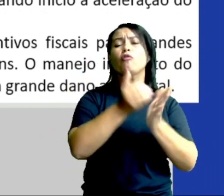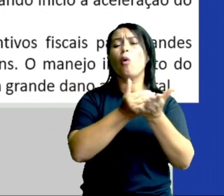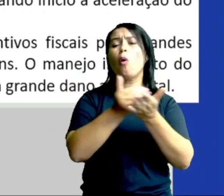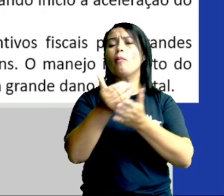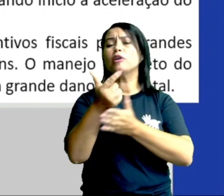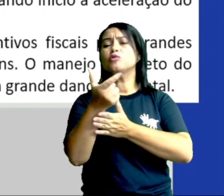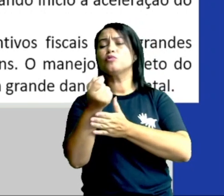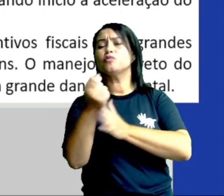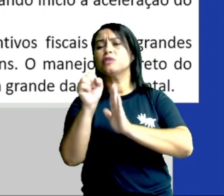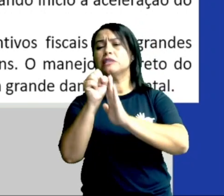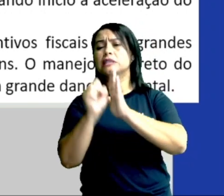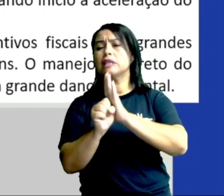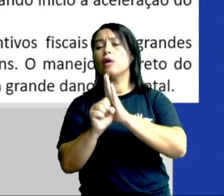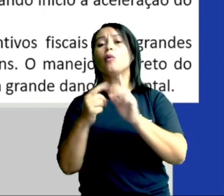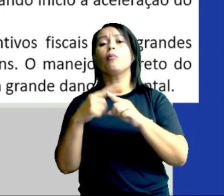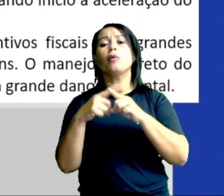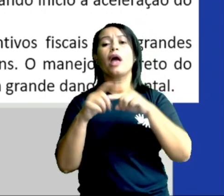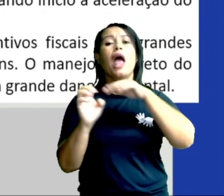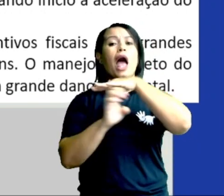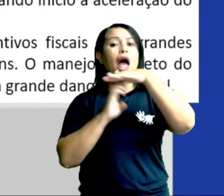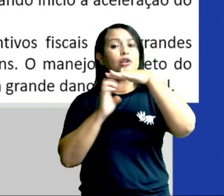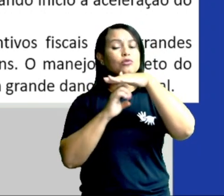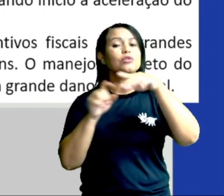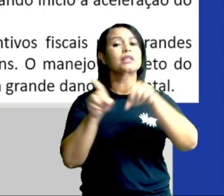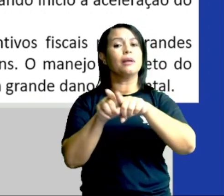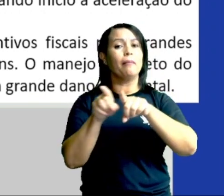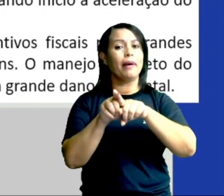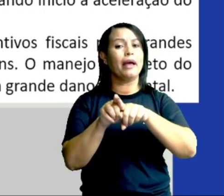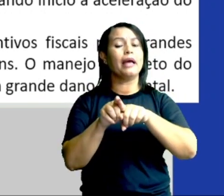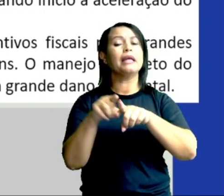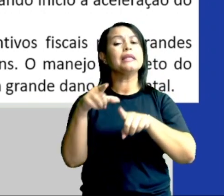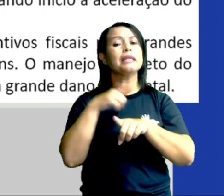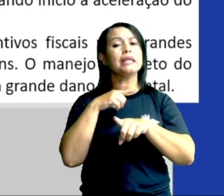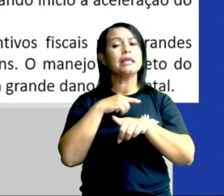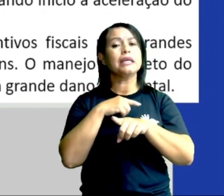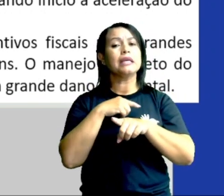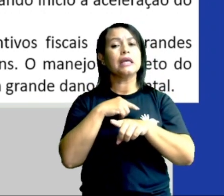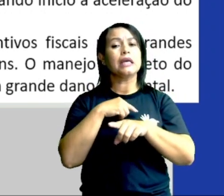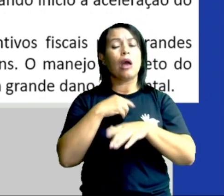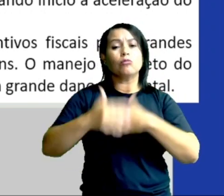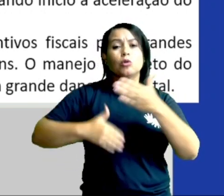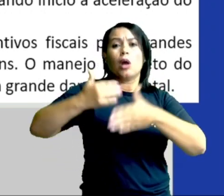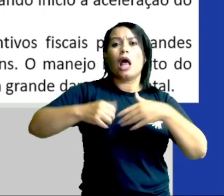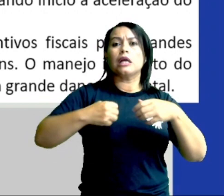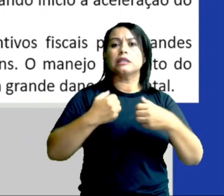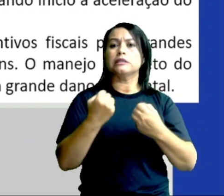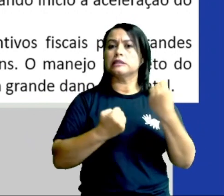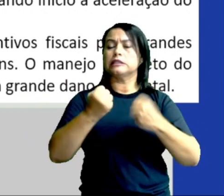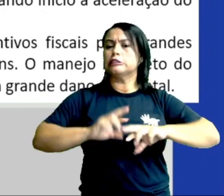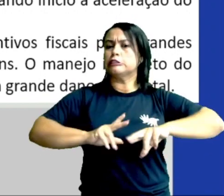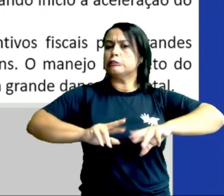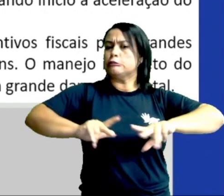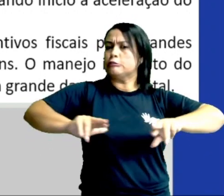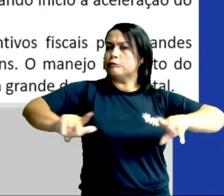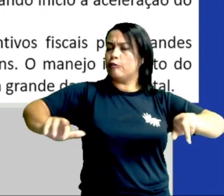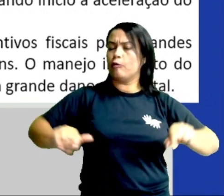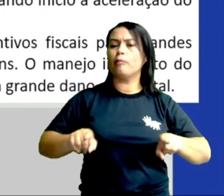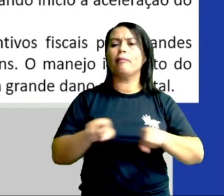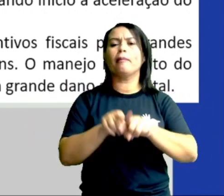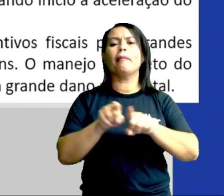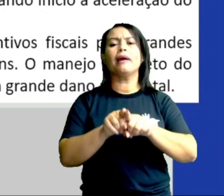porque na verdade esse momento a indústria automobilística Mundial vivia o seu grande desenvolvimento na passar por um processo de desenvolvimento